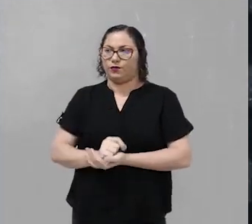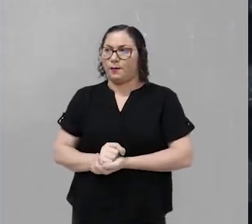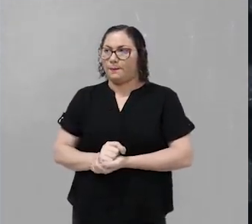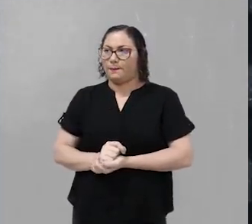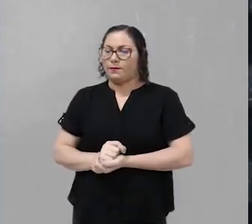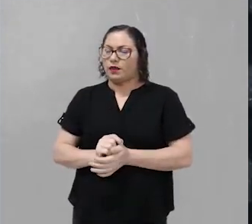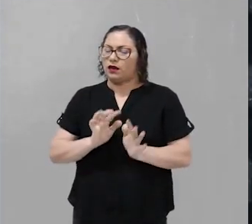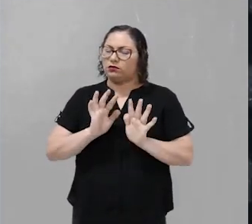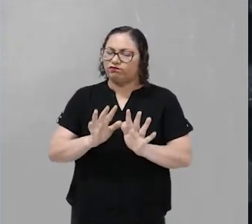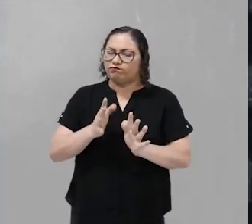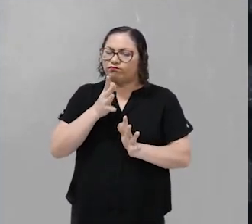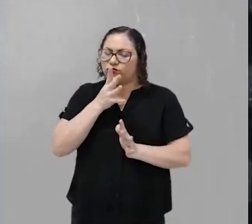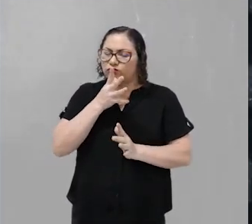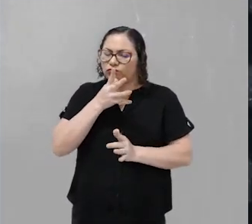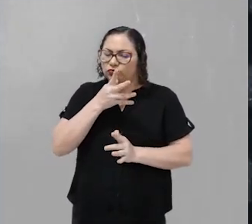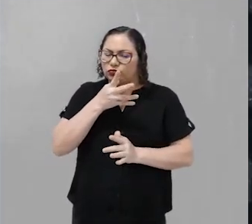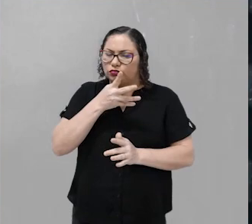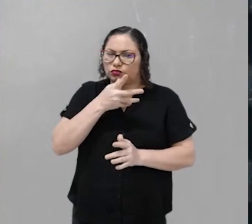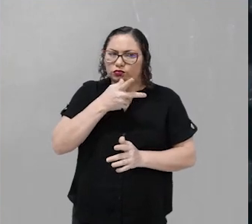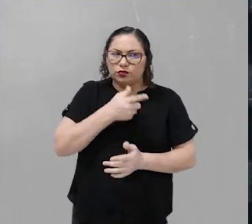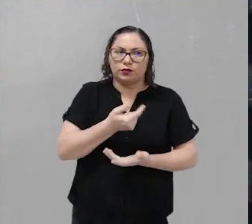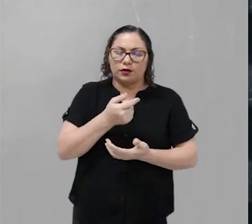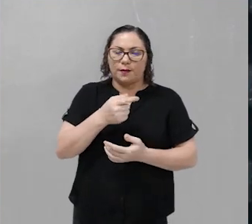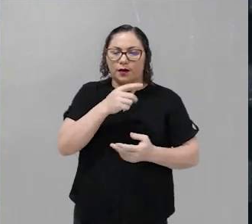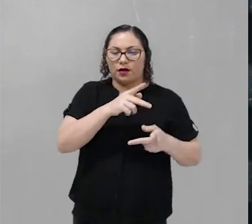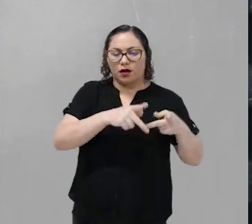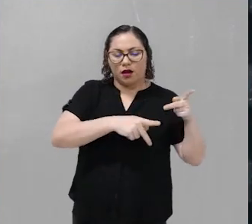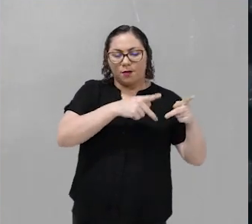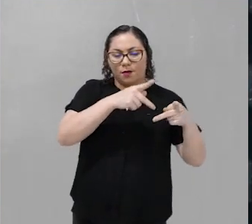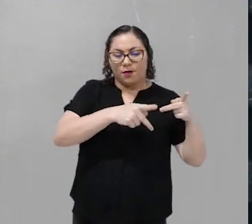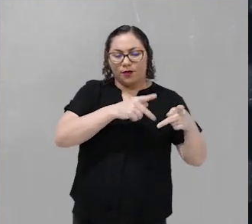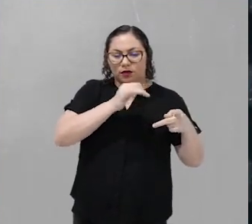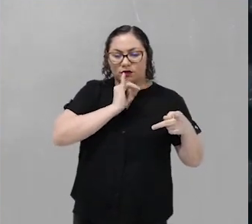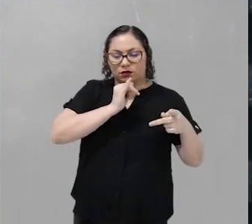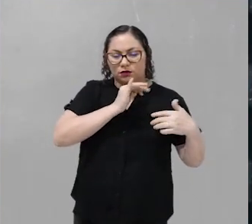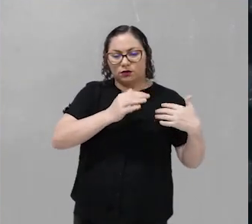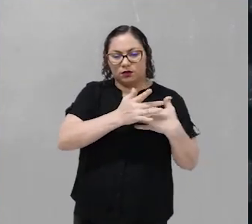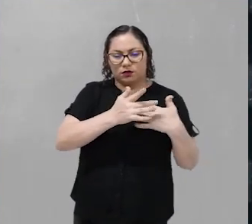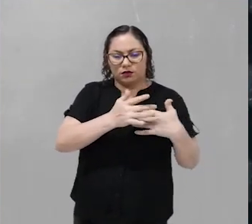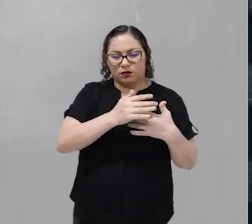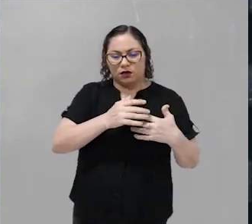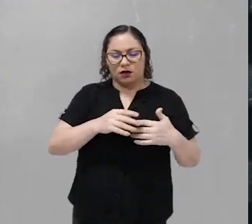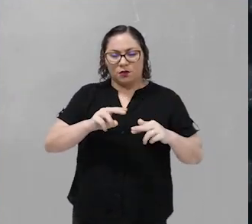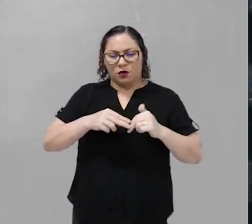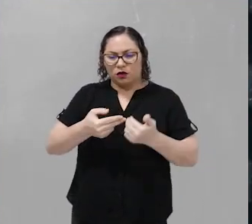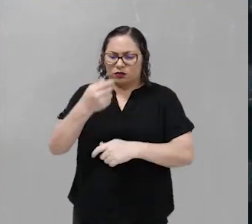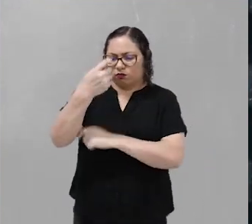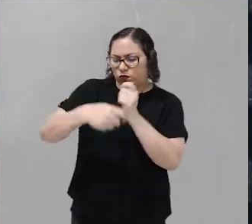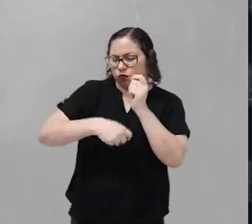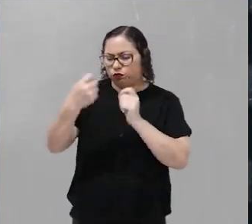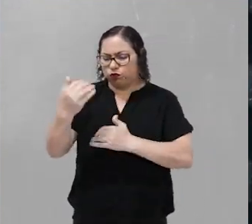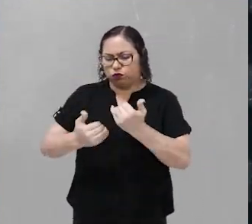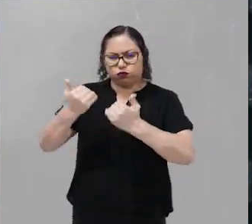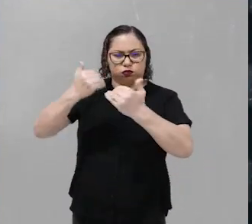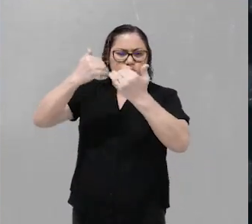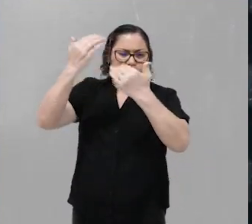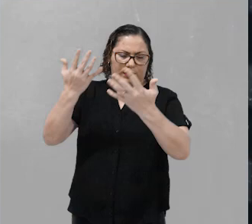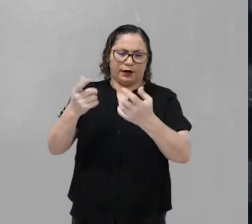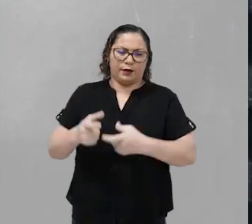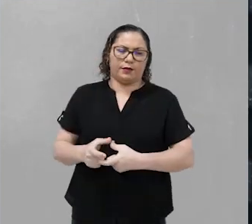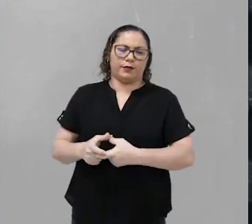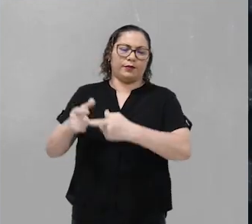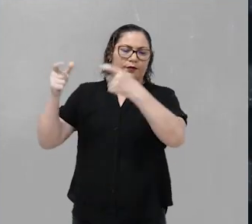Então demorou um pouco para que essa população da cidade, por conta da aceleração da indústria e tudo mais, do